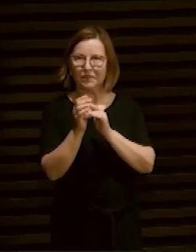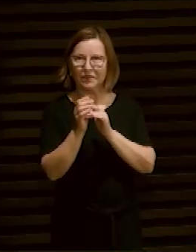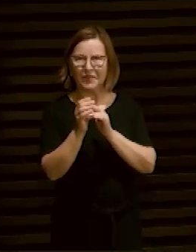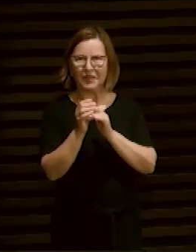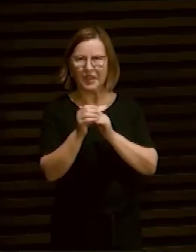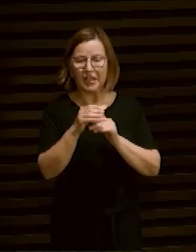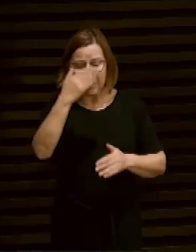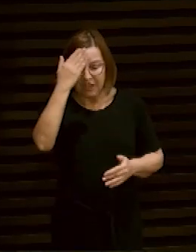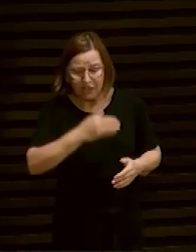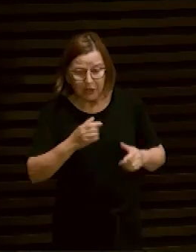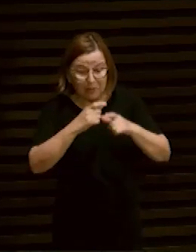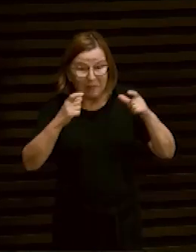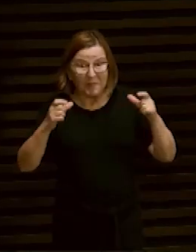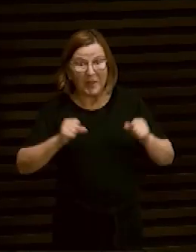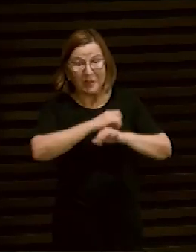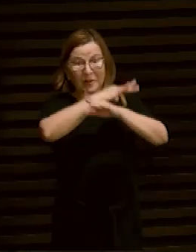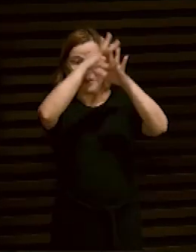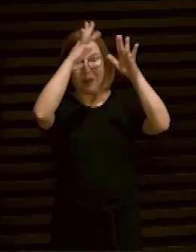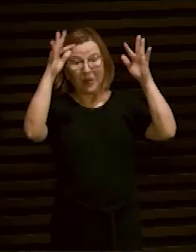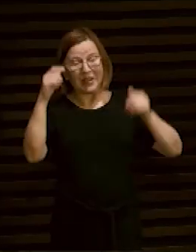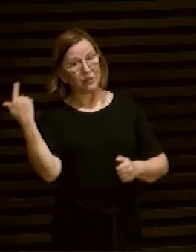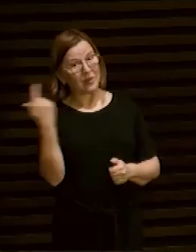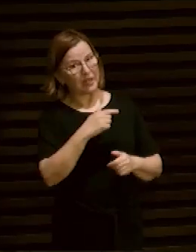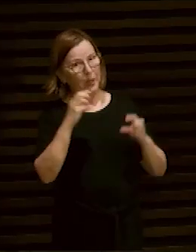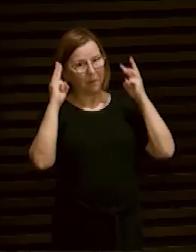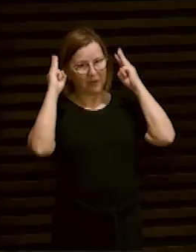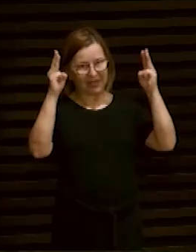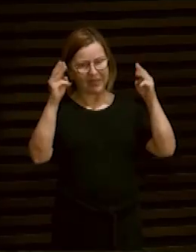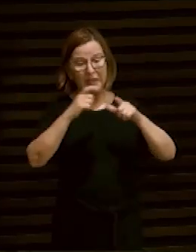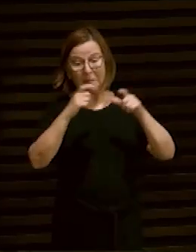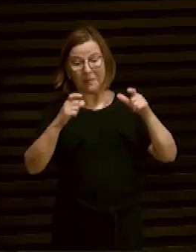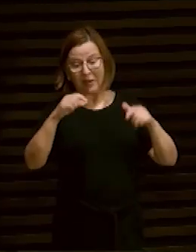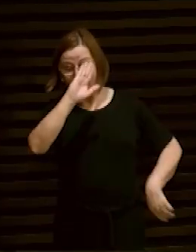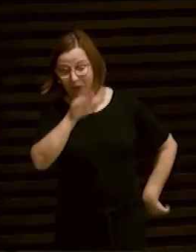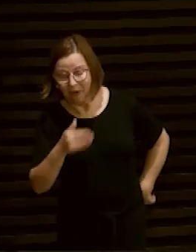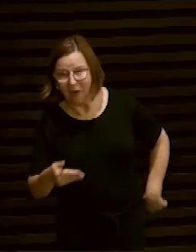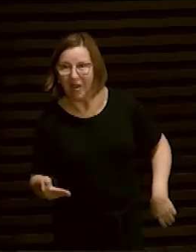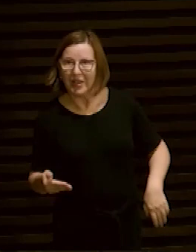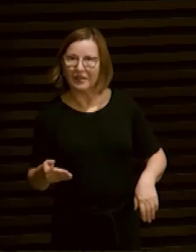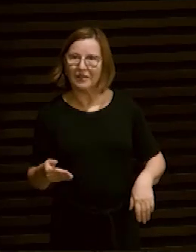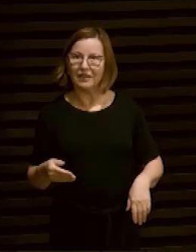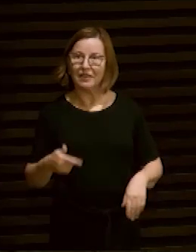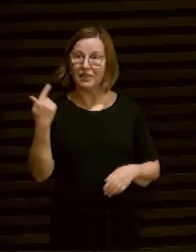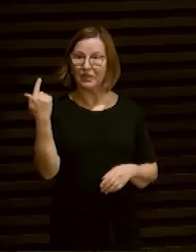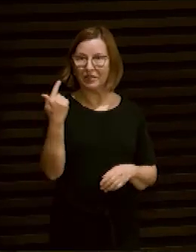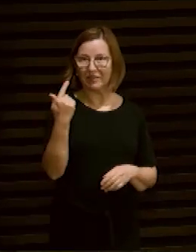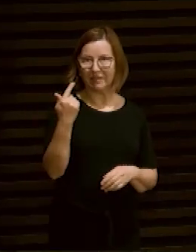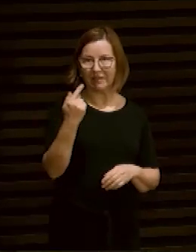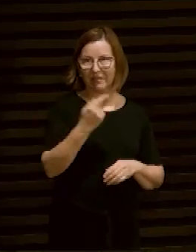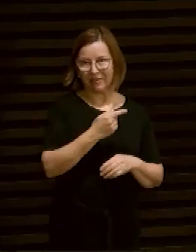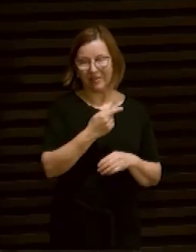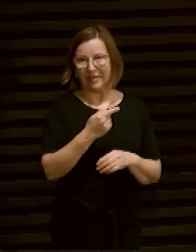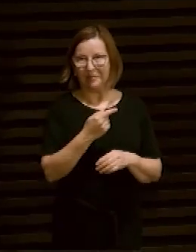maior glória do que Moisés, quanto maior honra do que a casa tem aquele que a